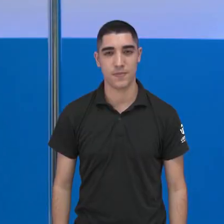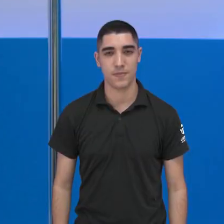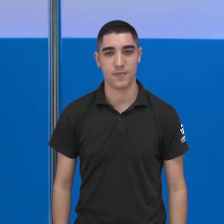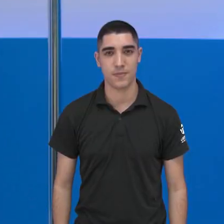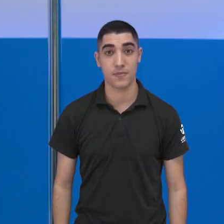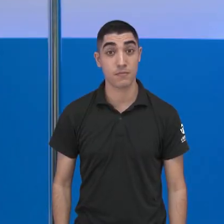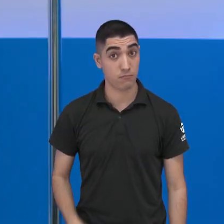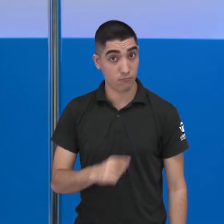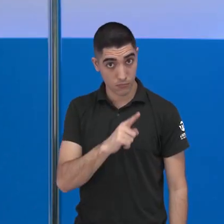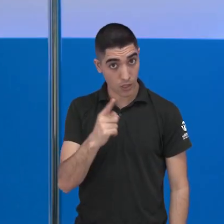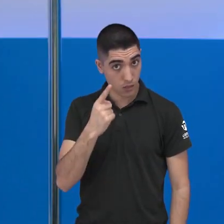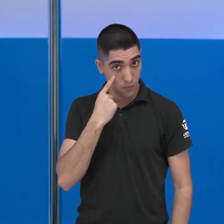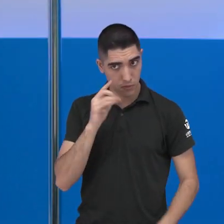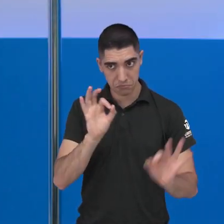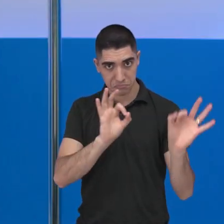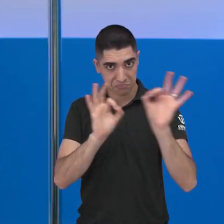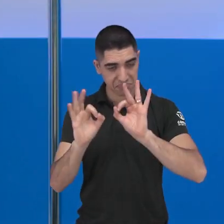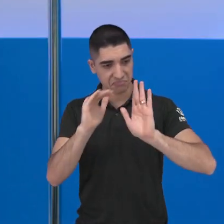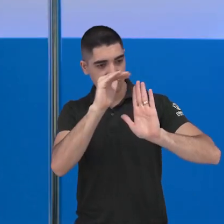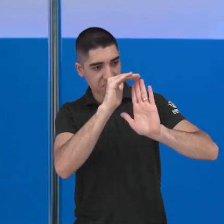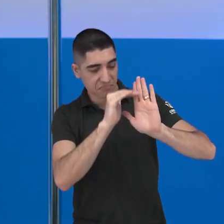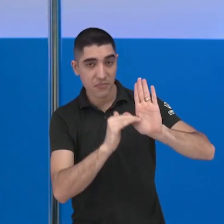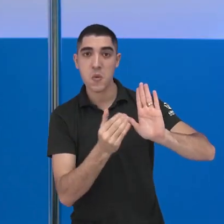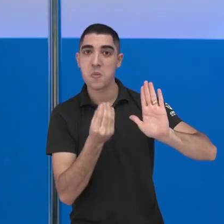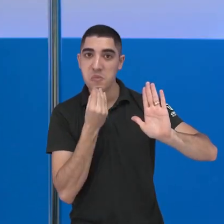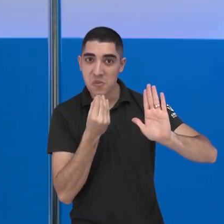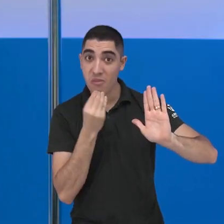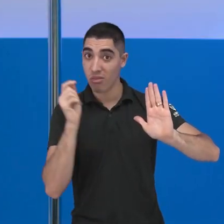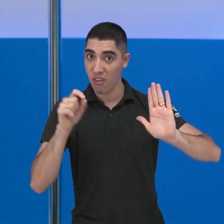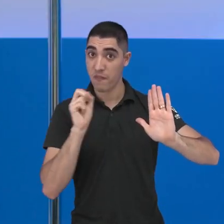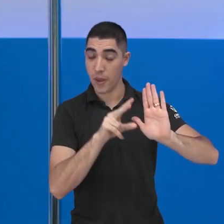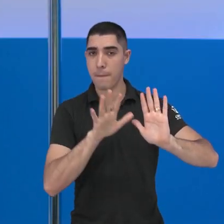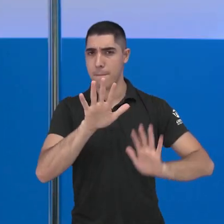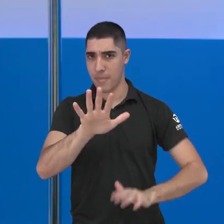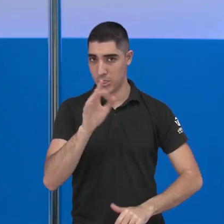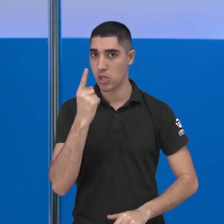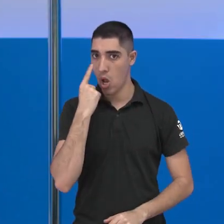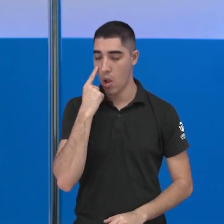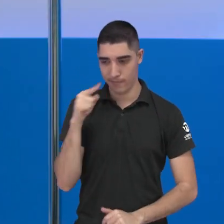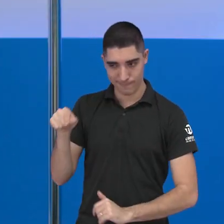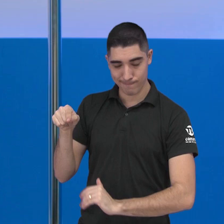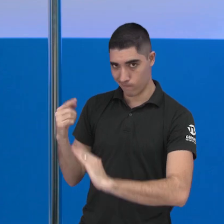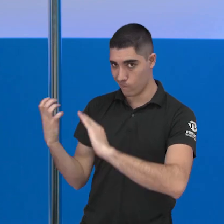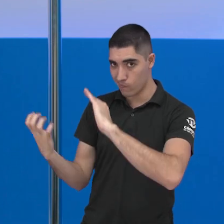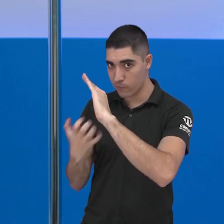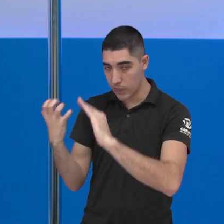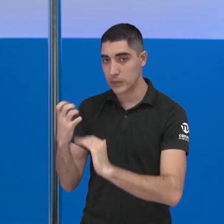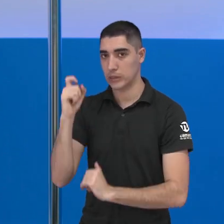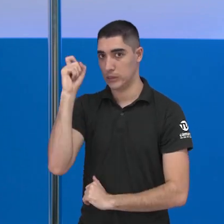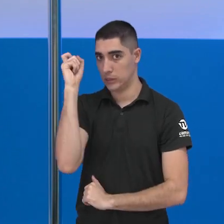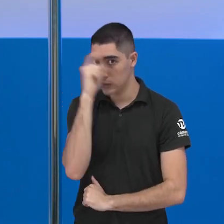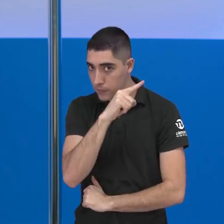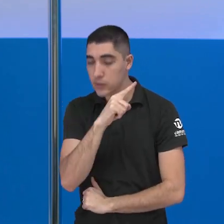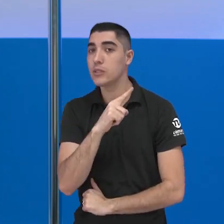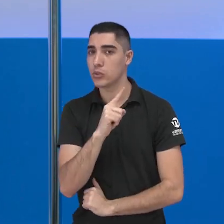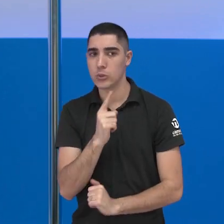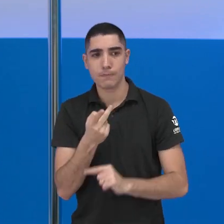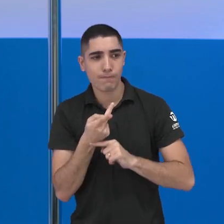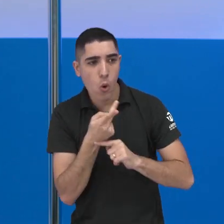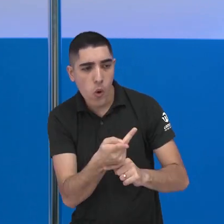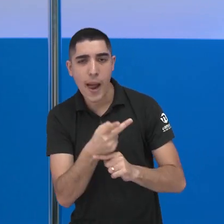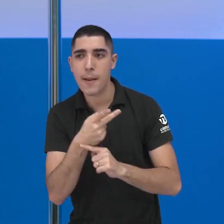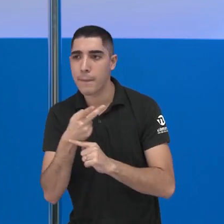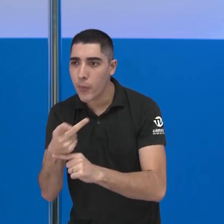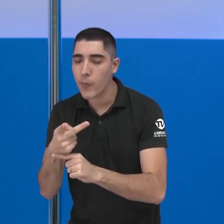E a gente viu aí, né, muitas oportunidades abertas e, olha, tem sido um desafio para as empresas manter o quadro de